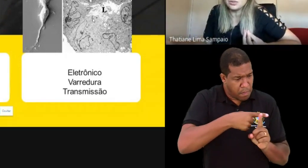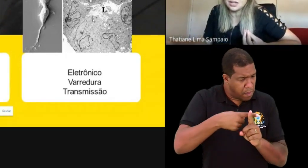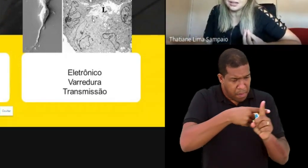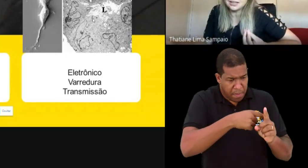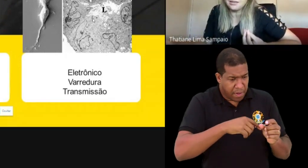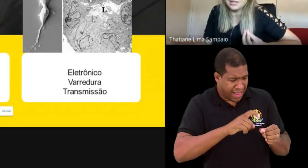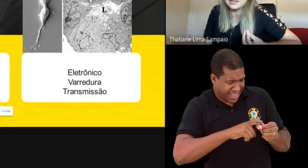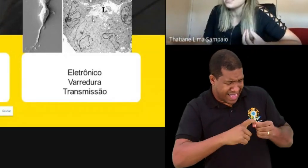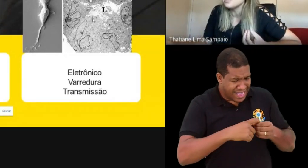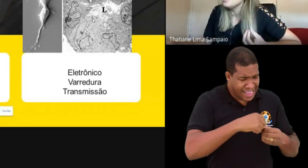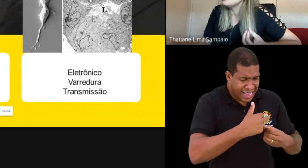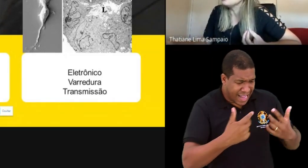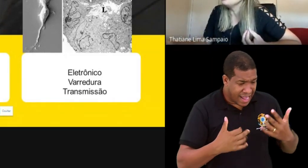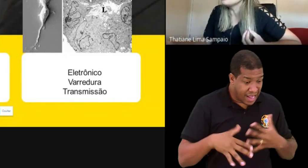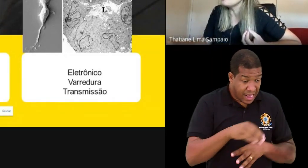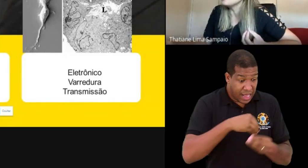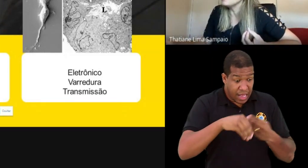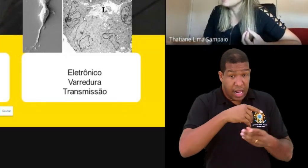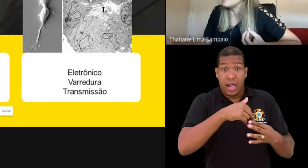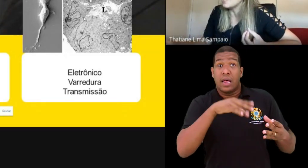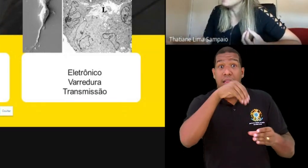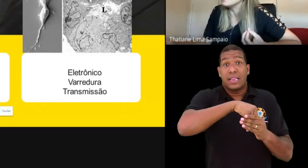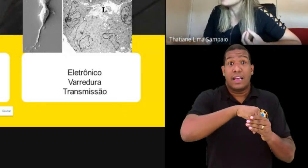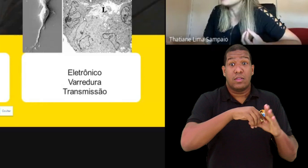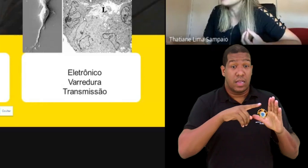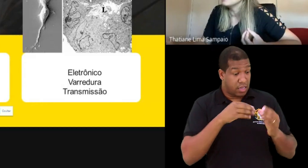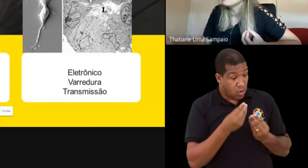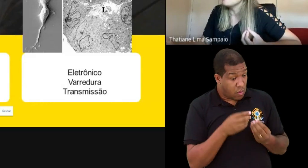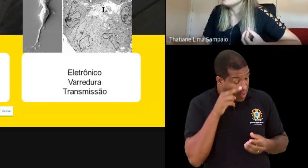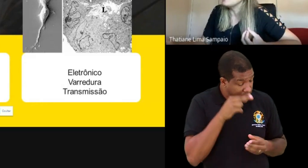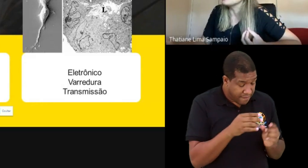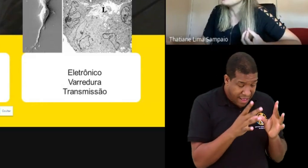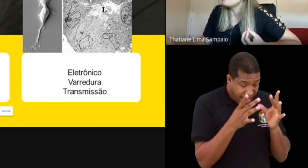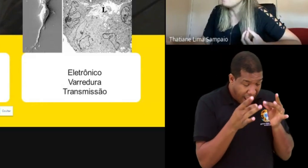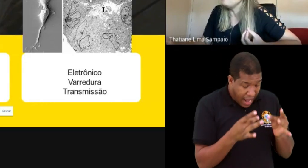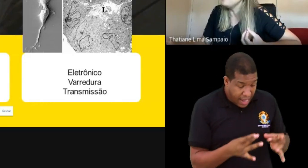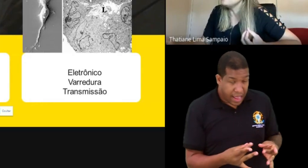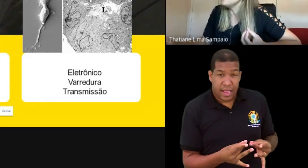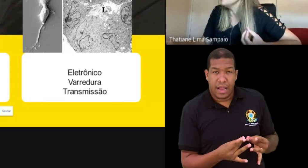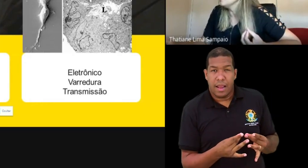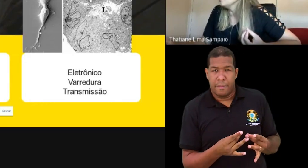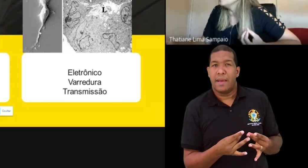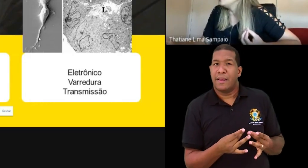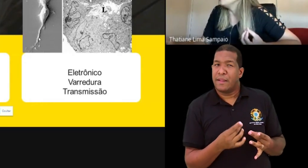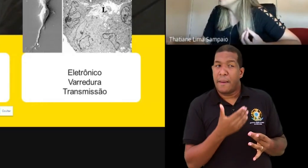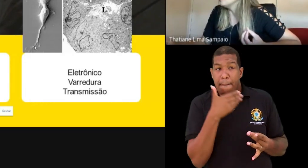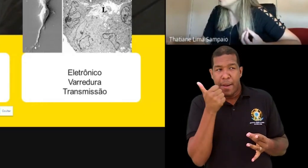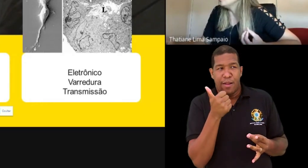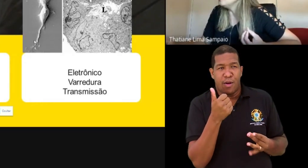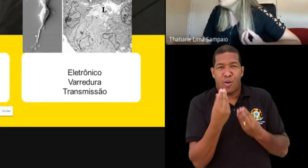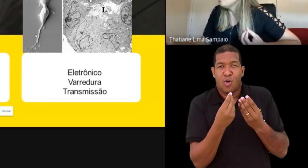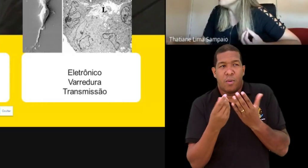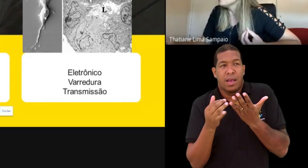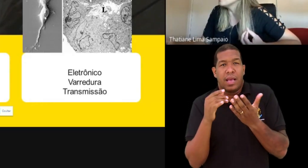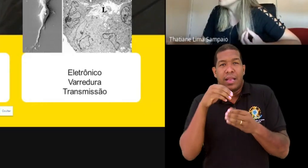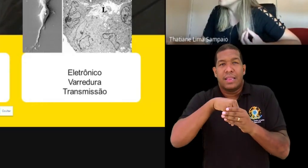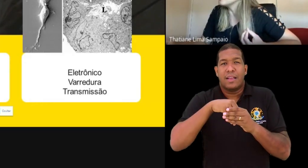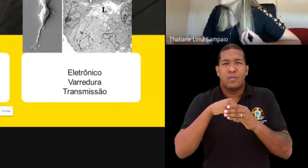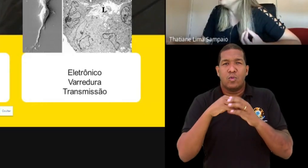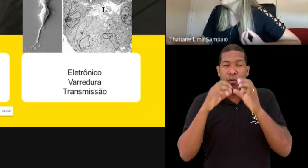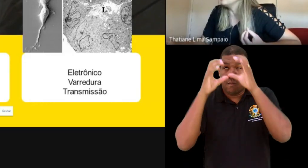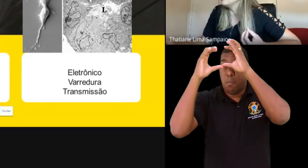internamente dentro das células estruturas mais detalhadas, como aqui a superfície de um neurônio. Olha só